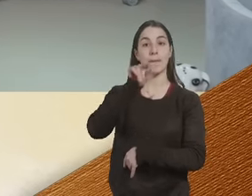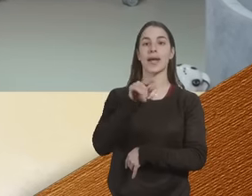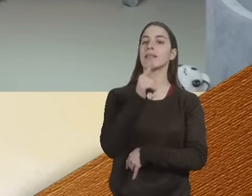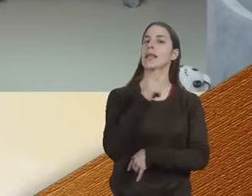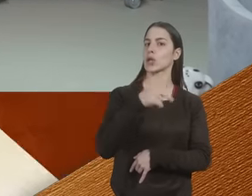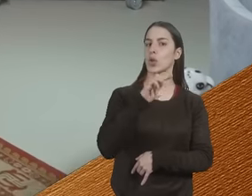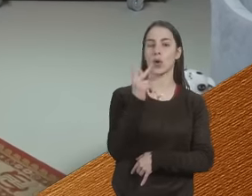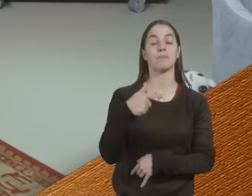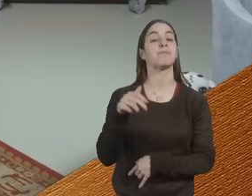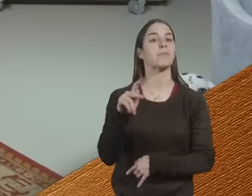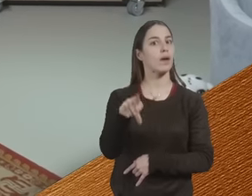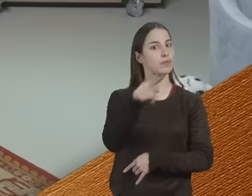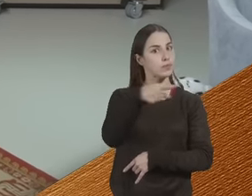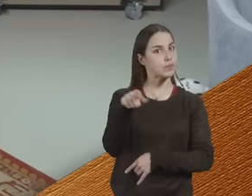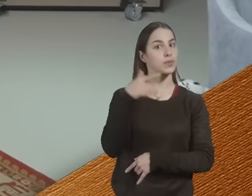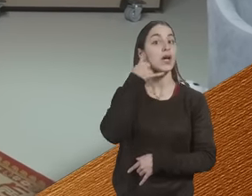muito importante, não se esqueçam de ligar